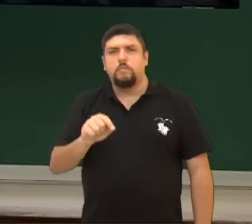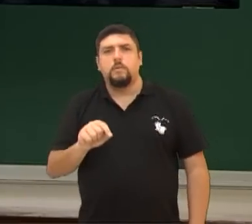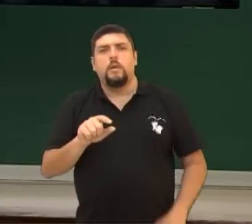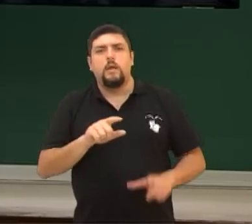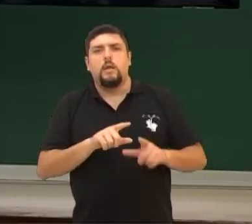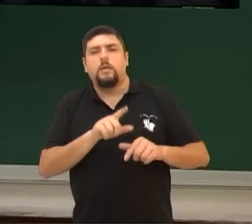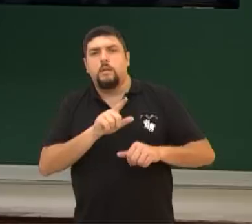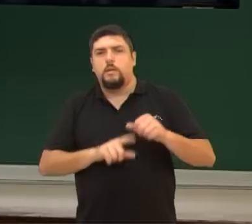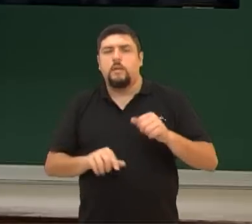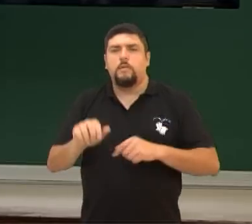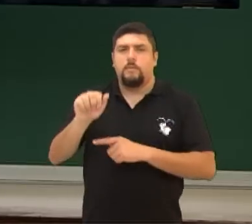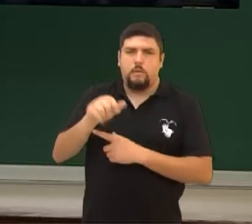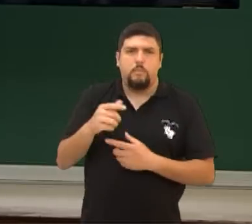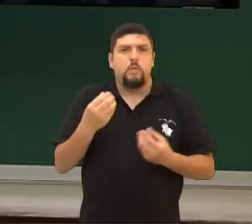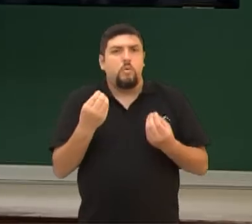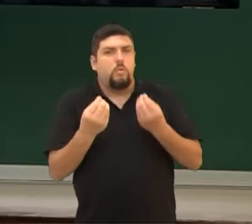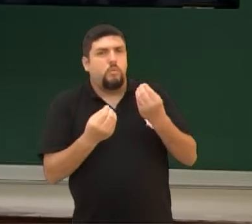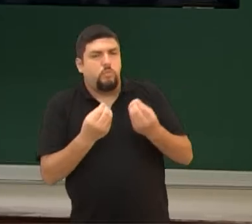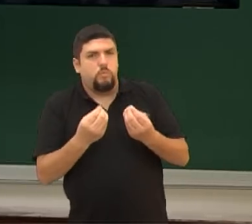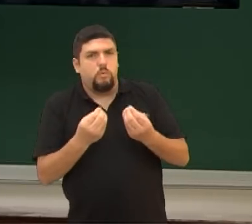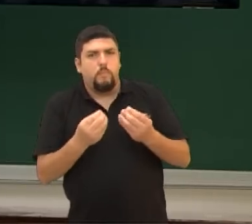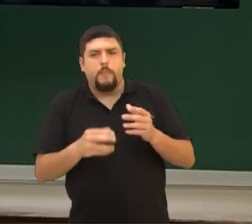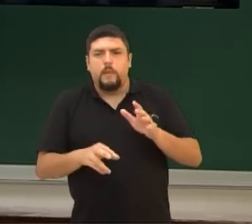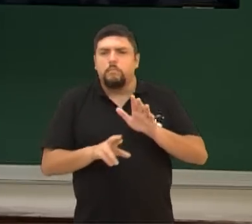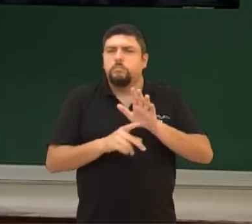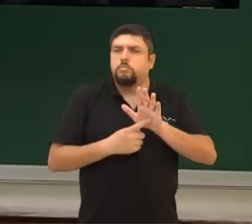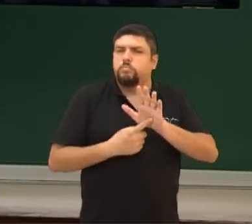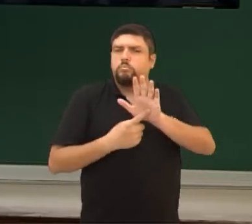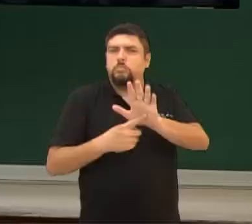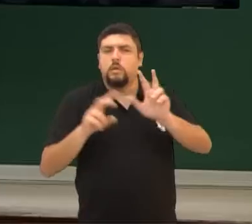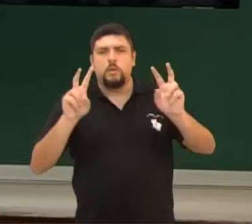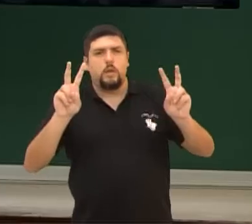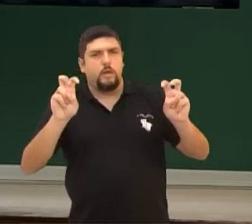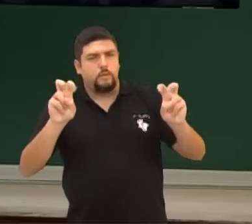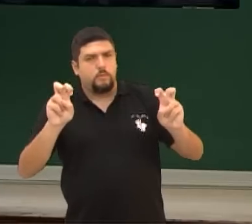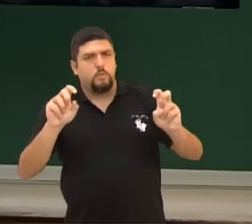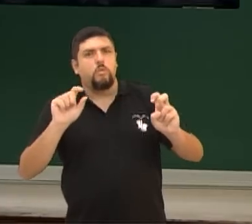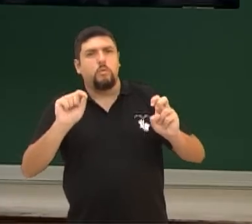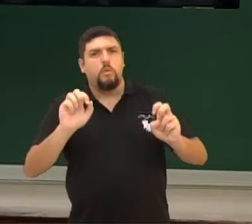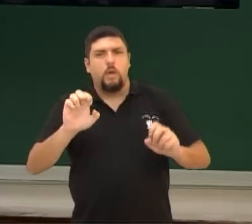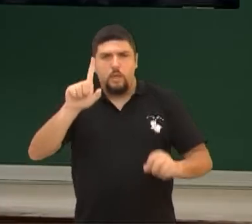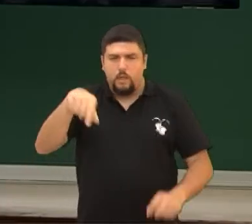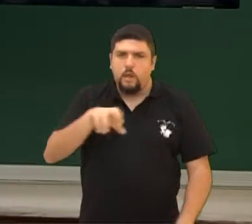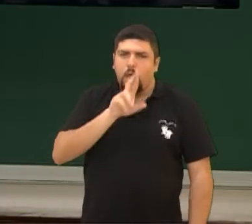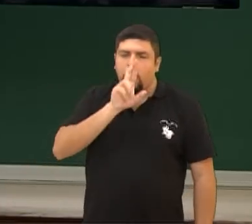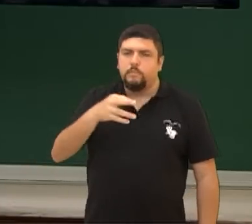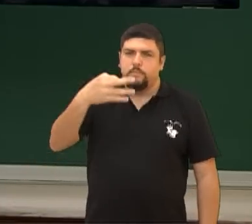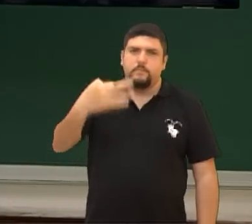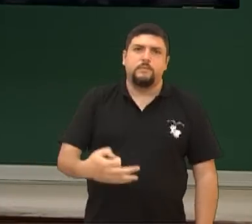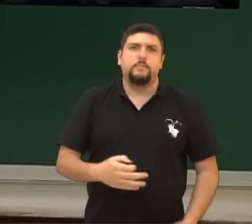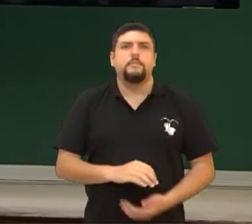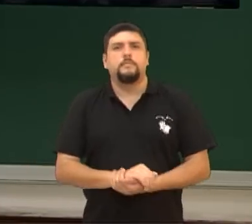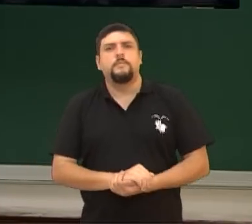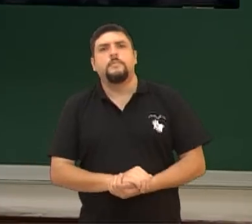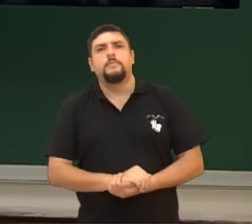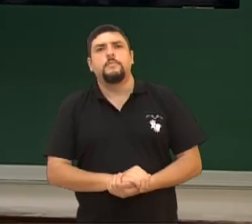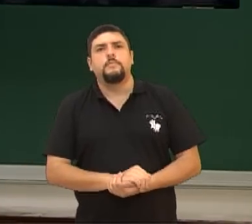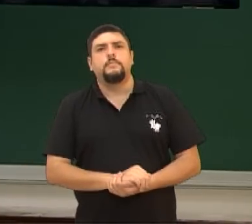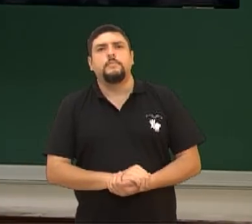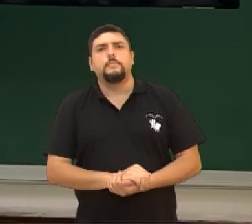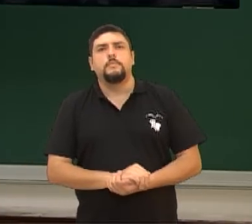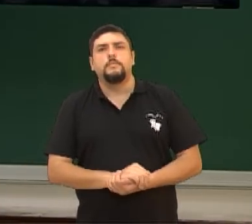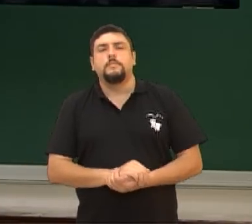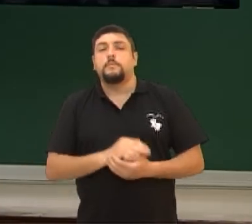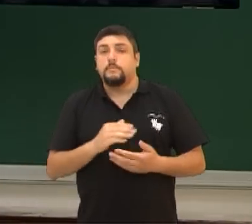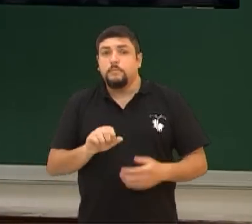e informações sobre o assunto seria a nossa resposta correta? Claro, professora. Quando a gente